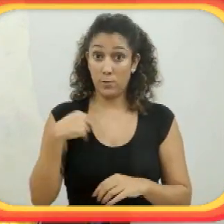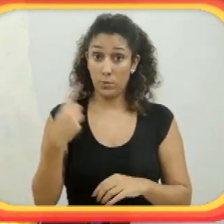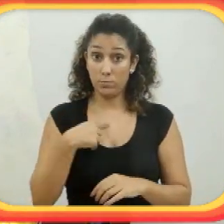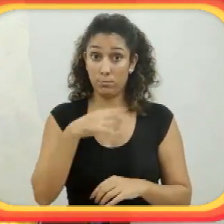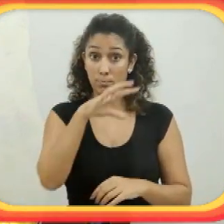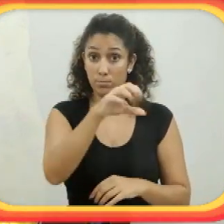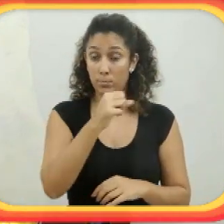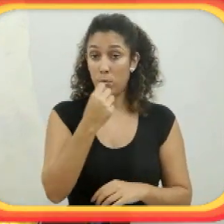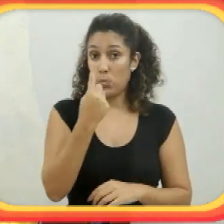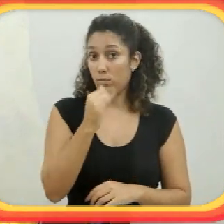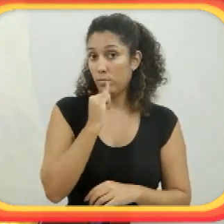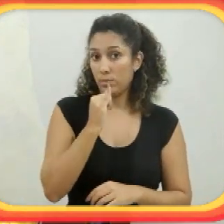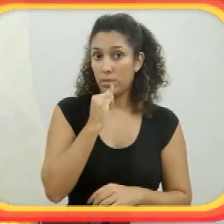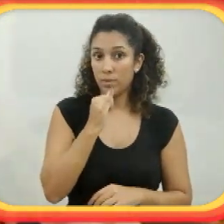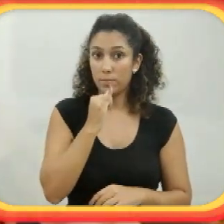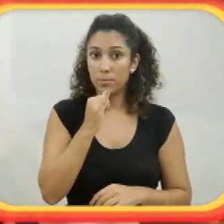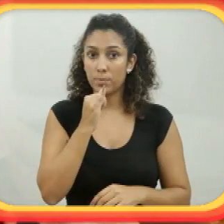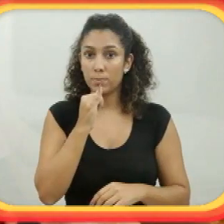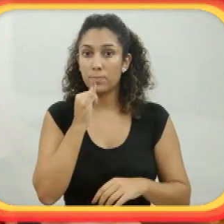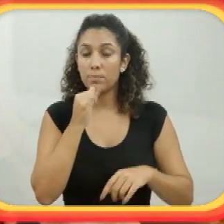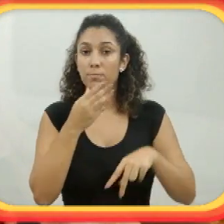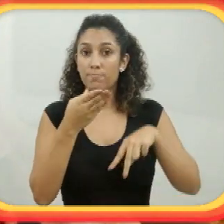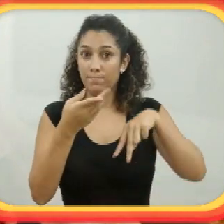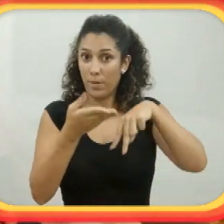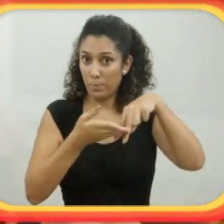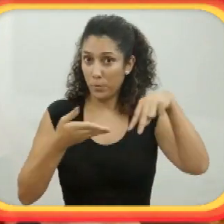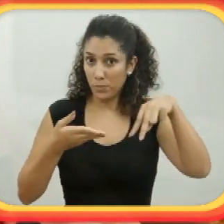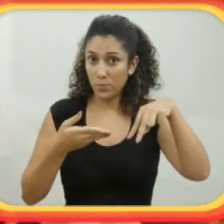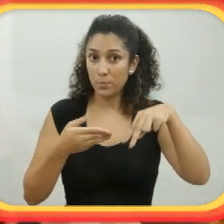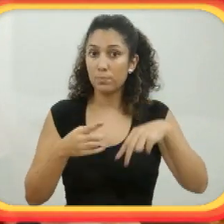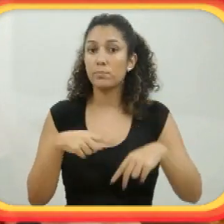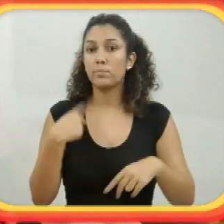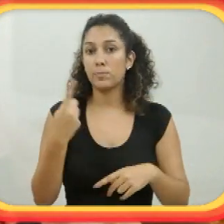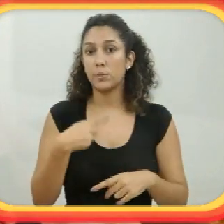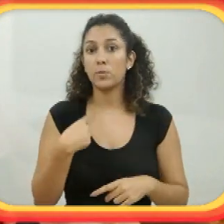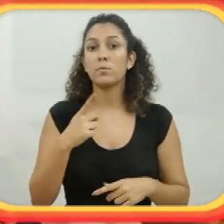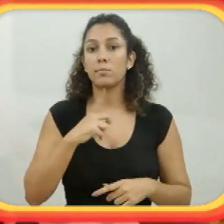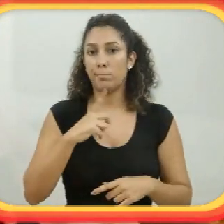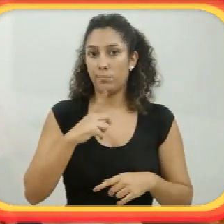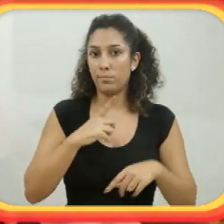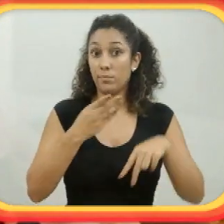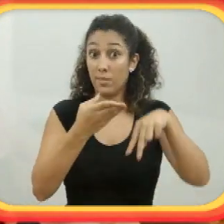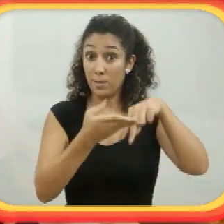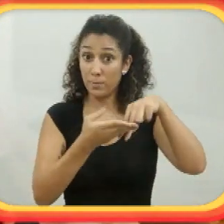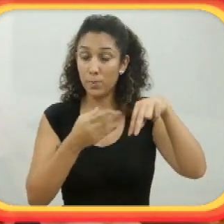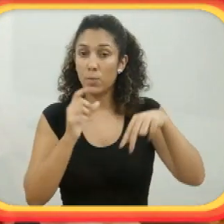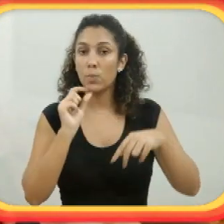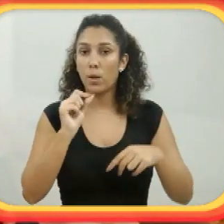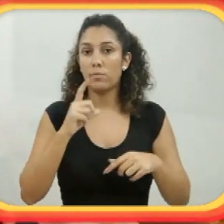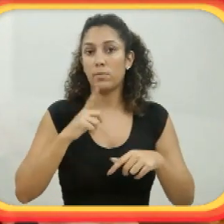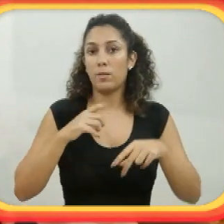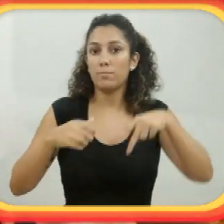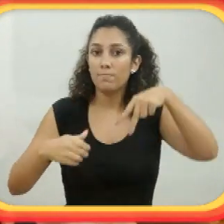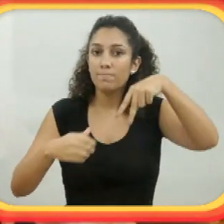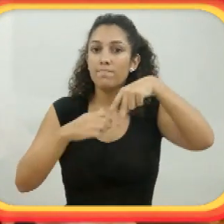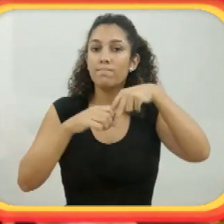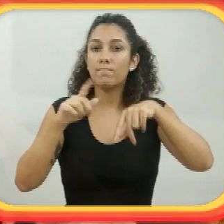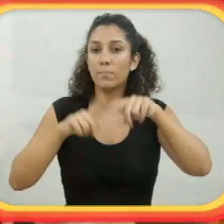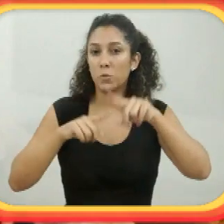de visão, que é o B1, B2 e B3, dependendo da